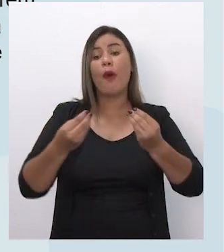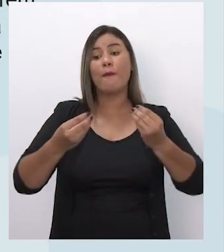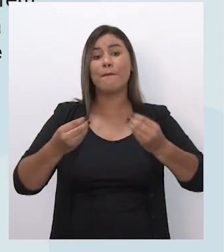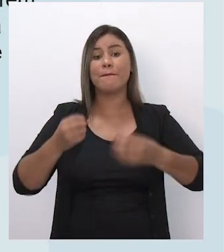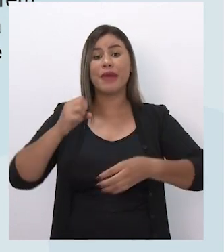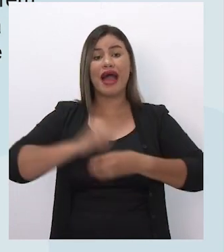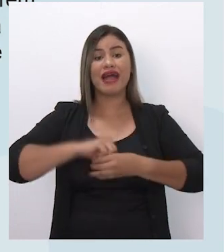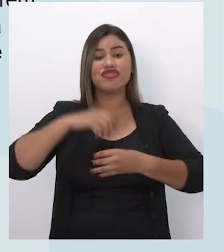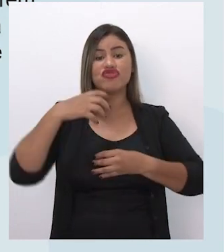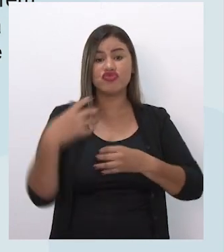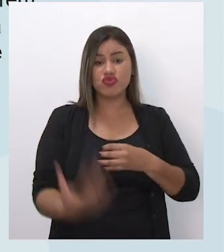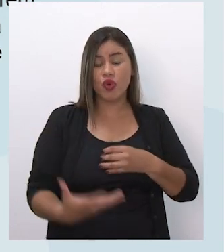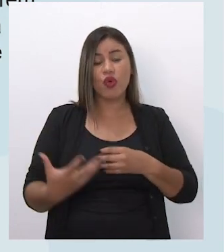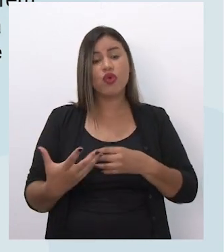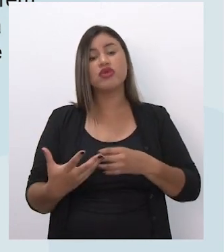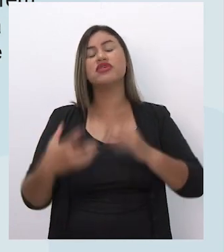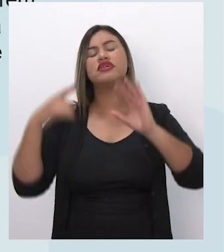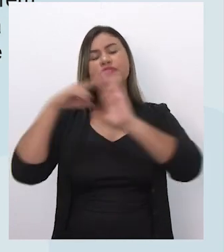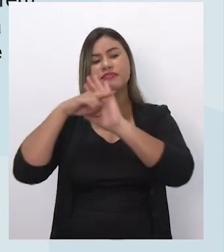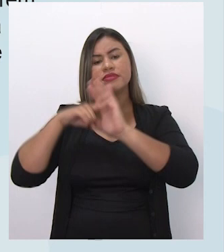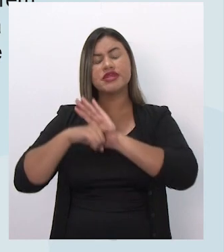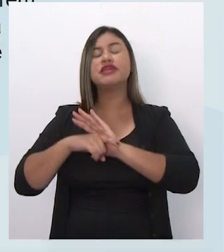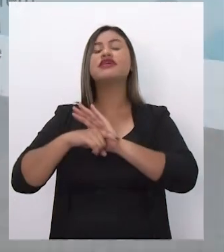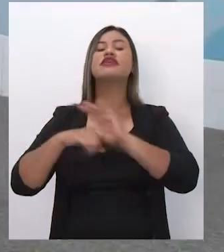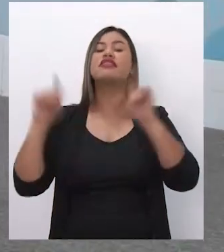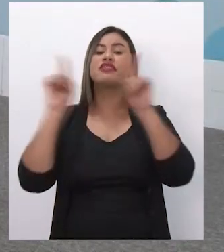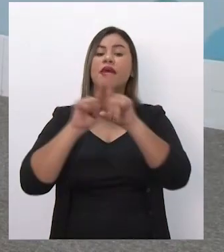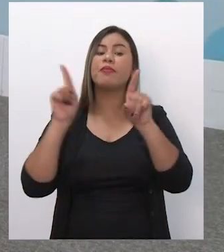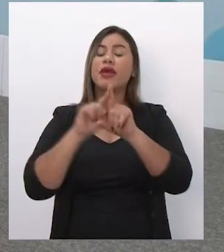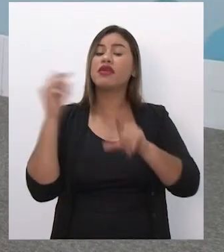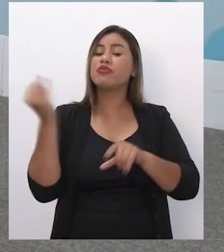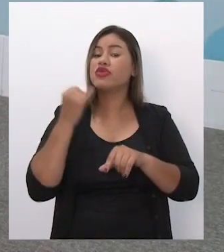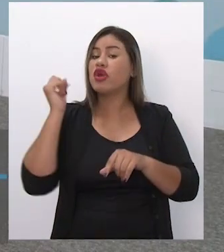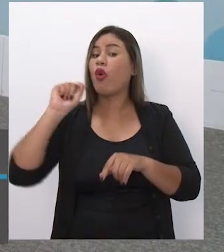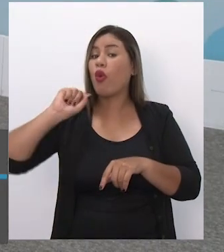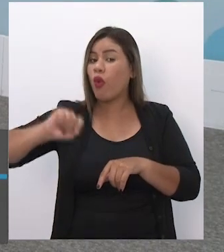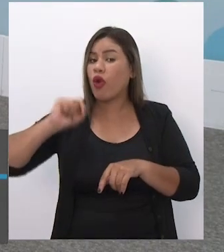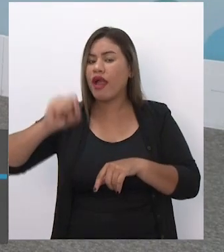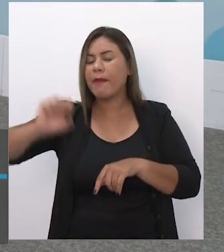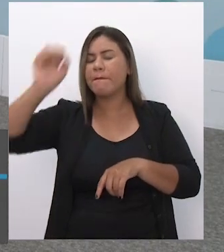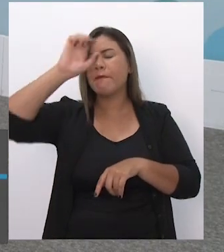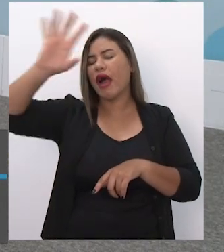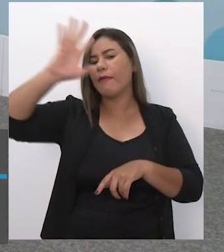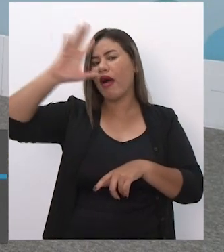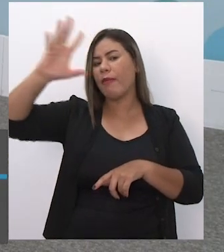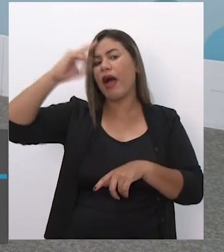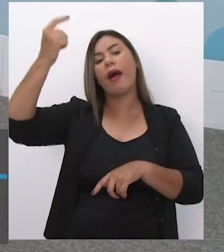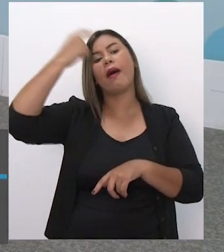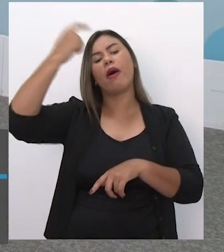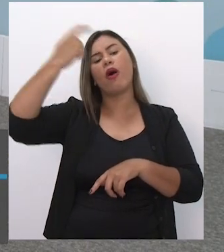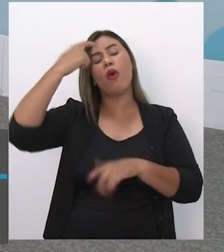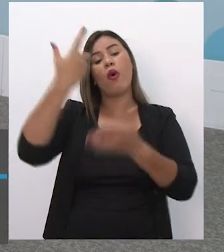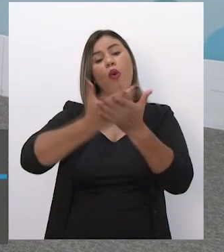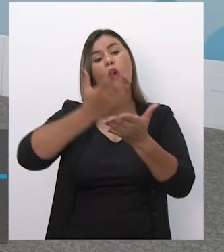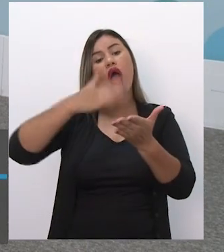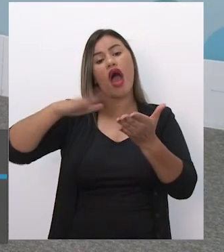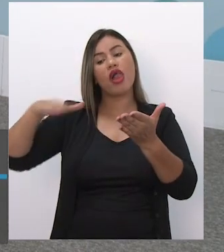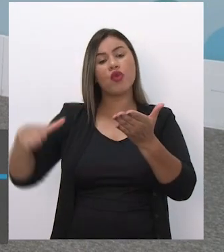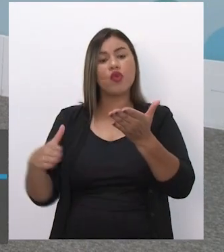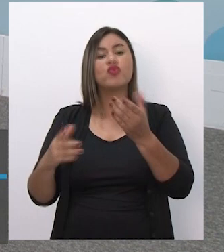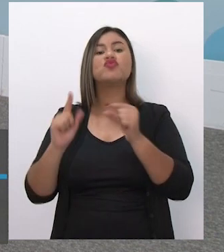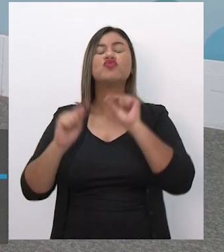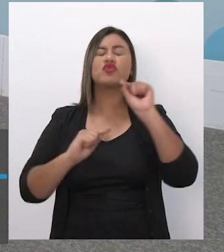atitude investigativa, é importante também pensar que é necessário que o aluno, no caso,